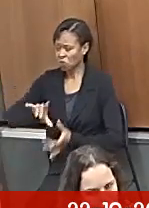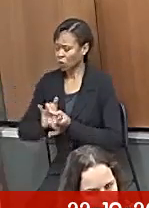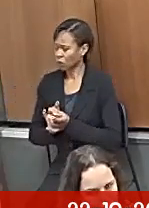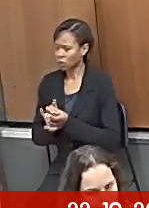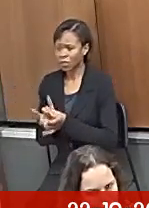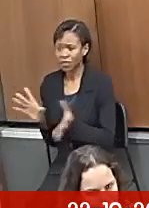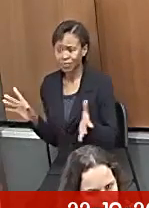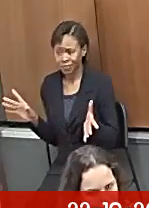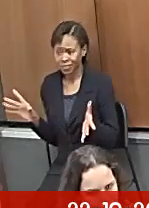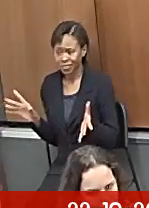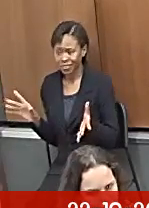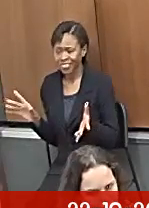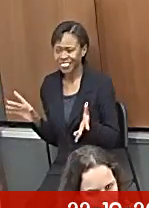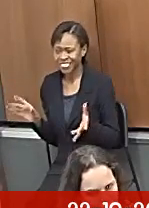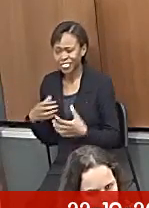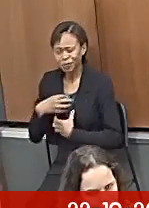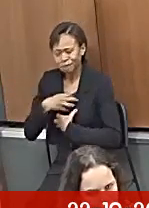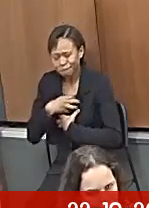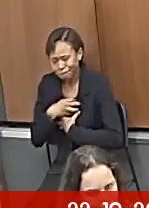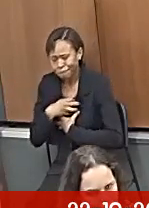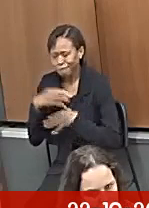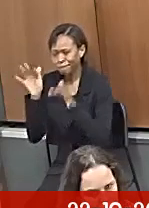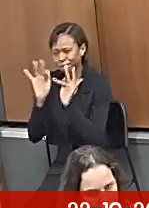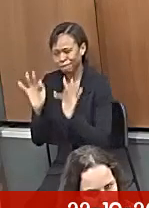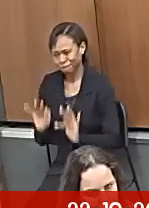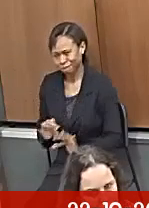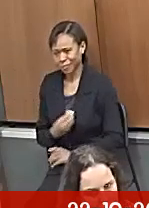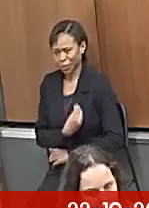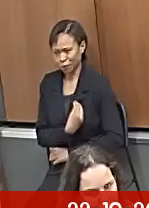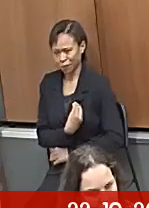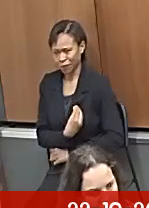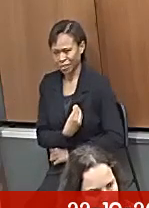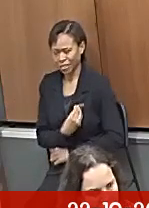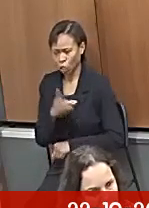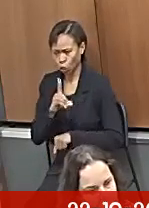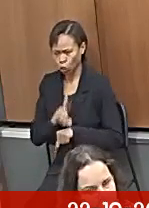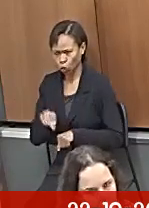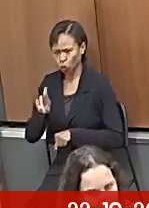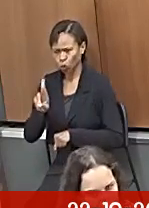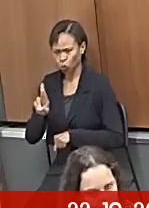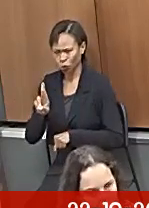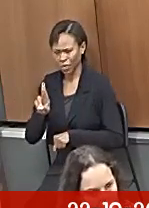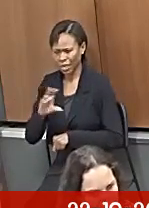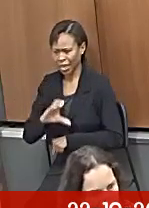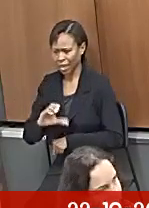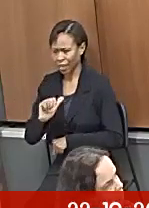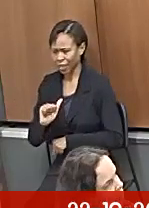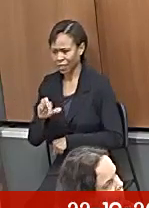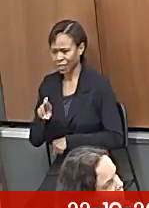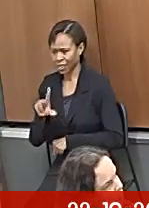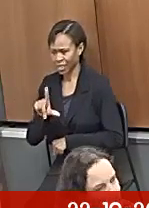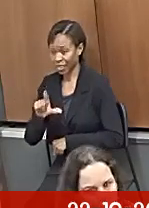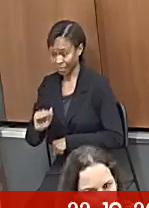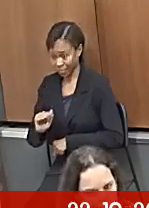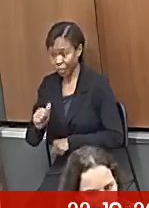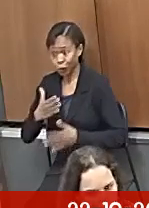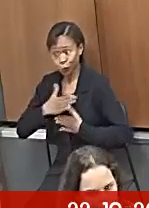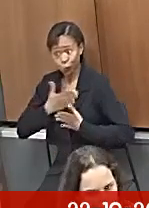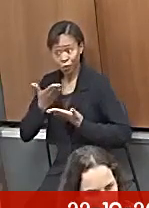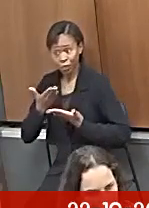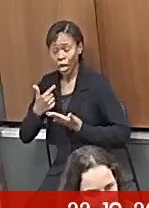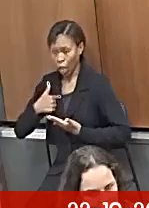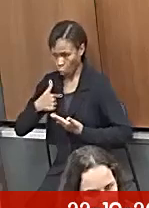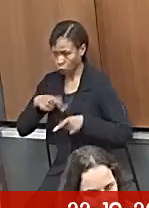Fiquei muito feliz com a presença da doutora Carla, Foi uma grata surpresa. Eu também estou no